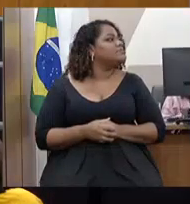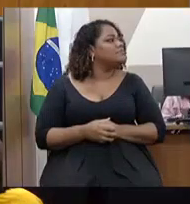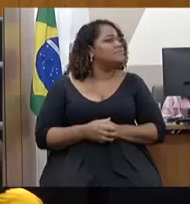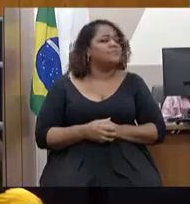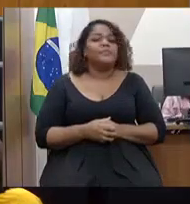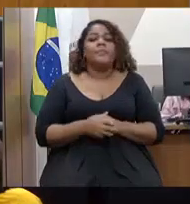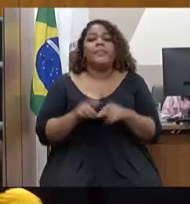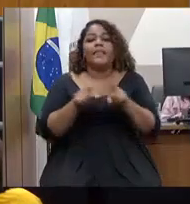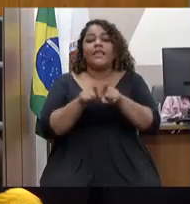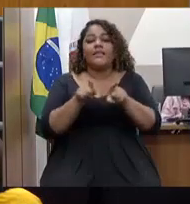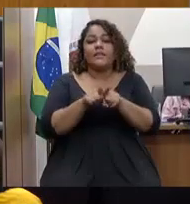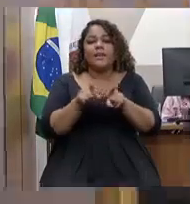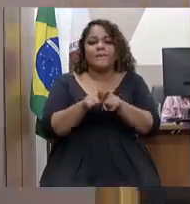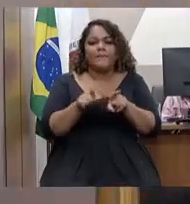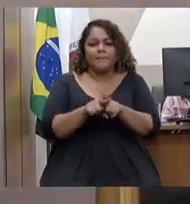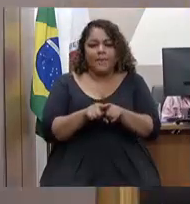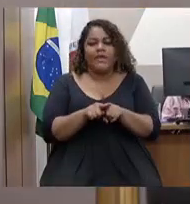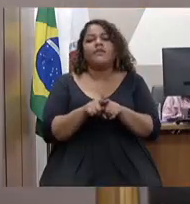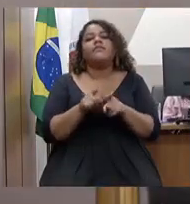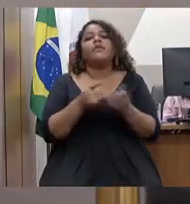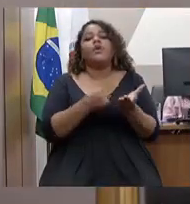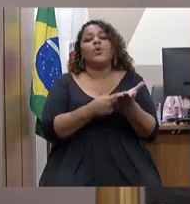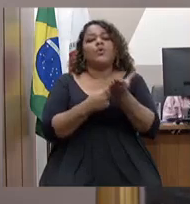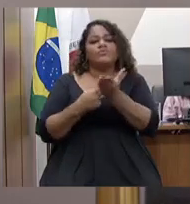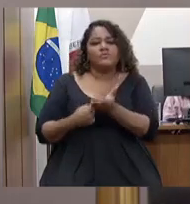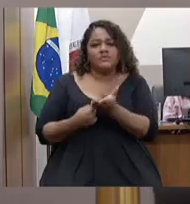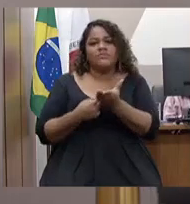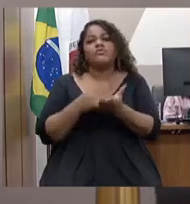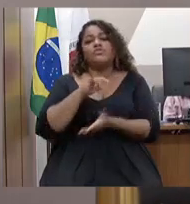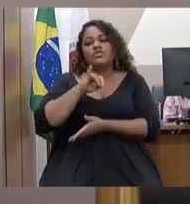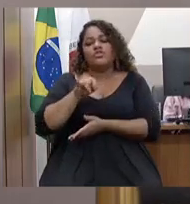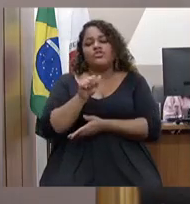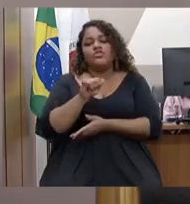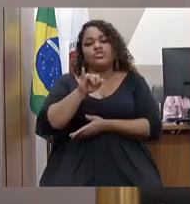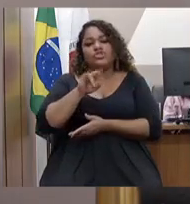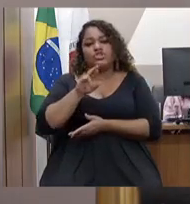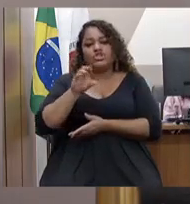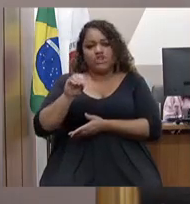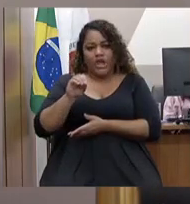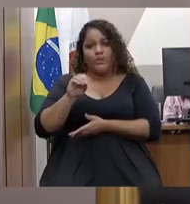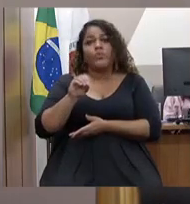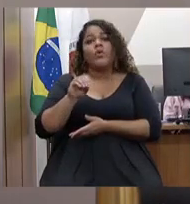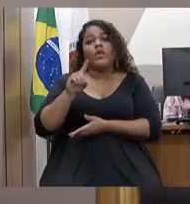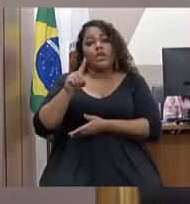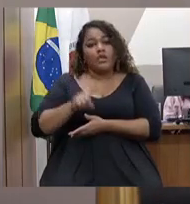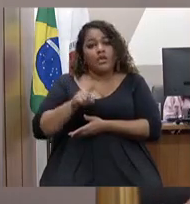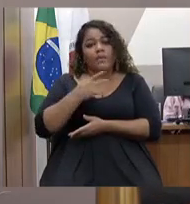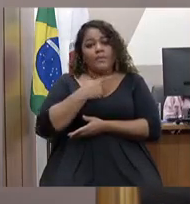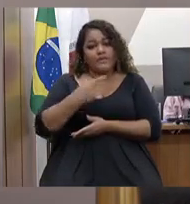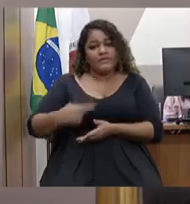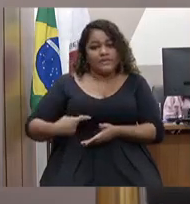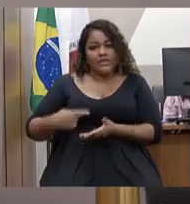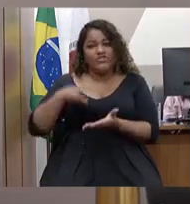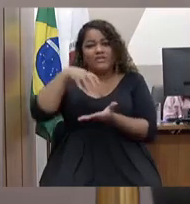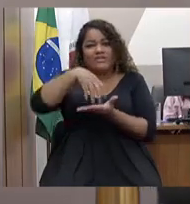convidamos Jairo Nogueira Filho presidente da Central Única dos Trabalhadores